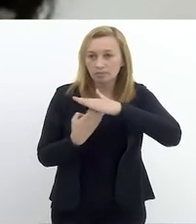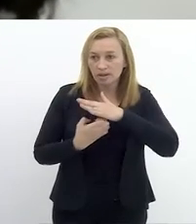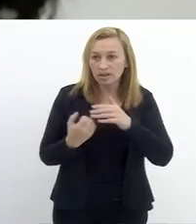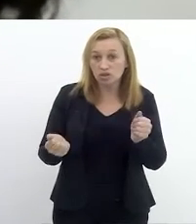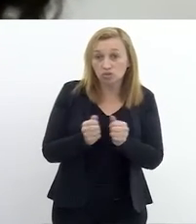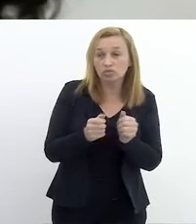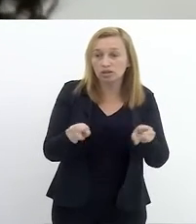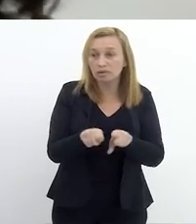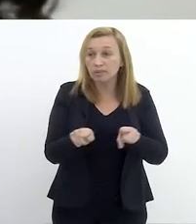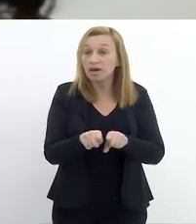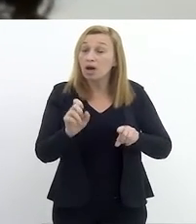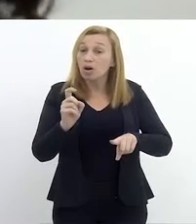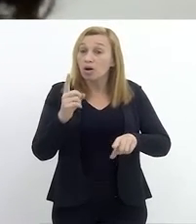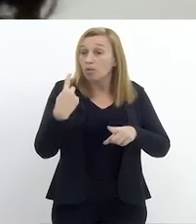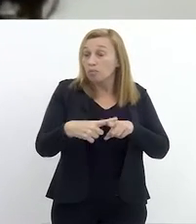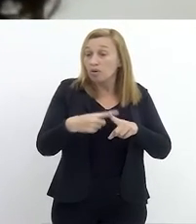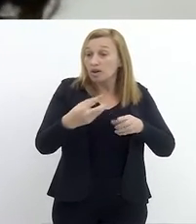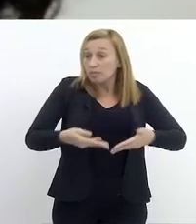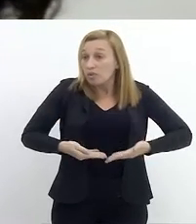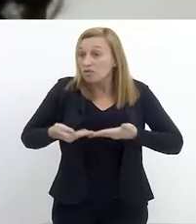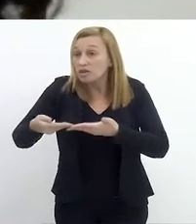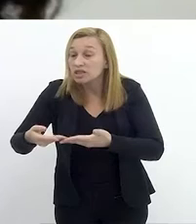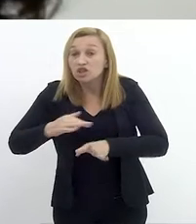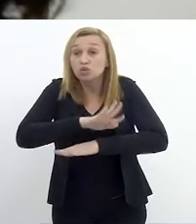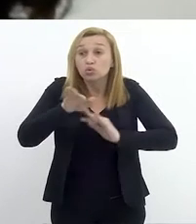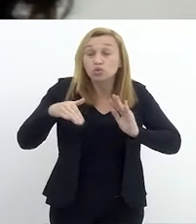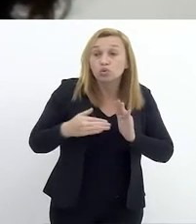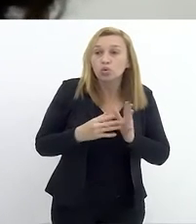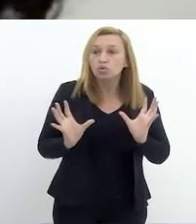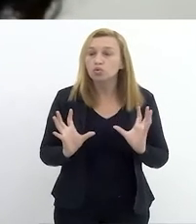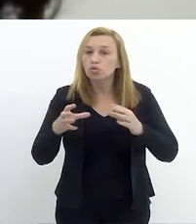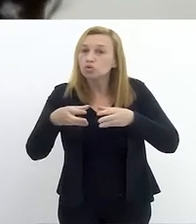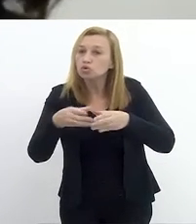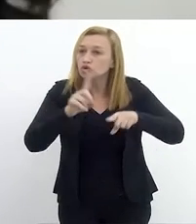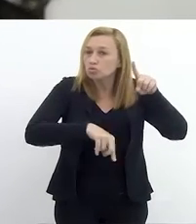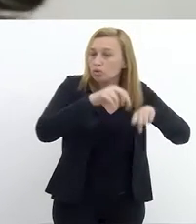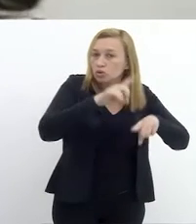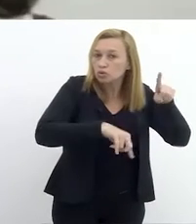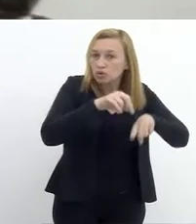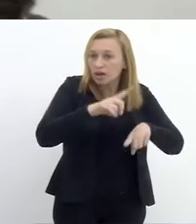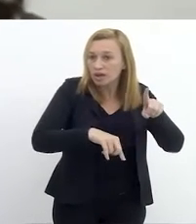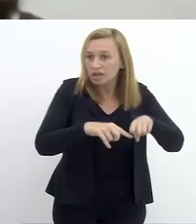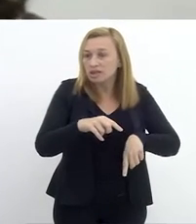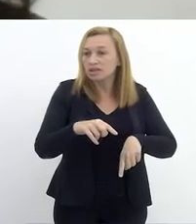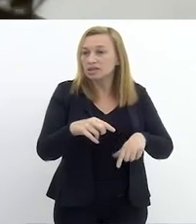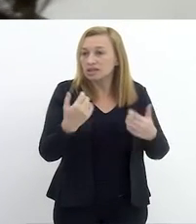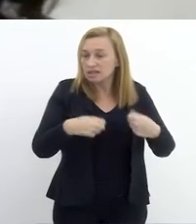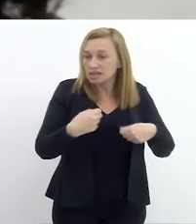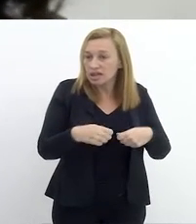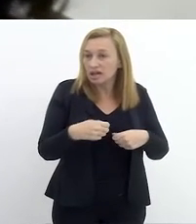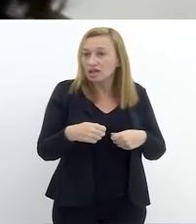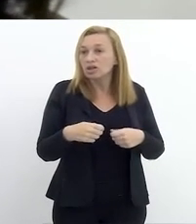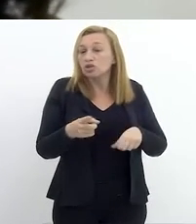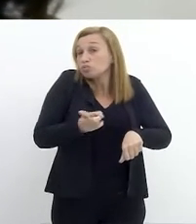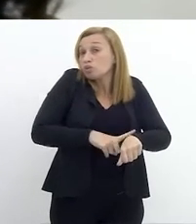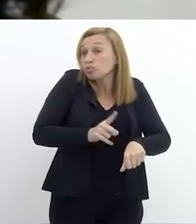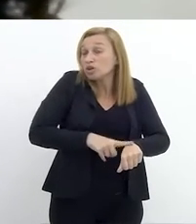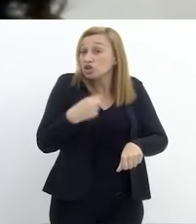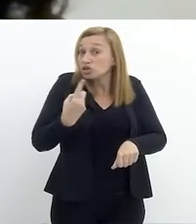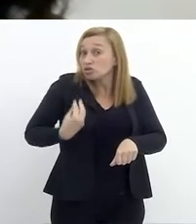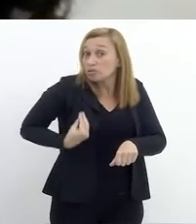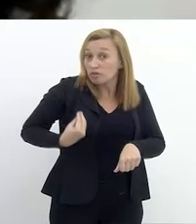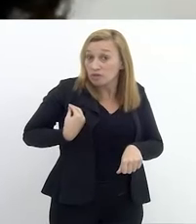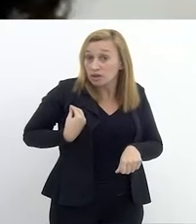pandemia também acelerou esse processo de aproximação entre as universidades e as empresas, até porque para fornecer todo o